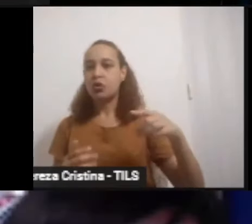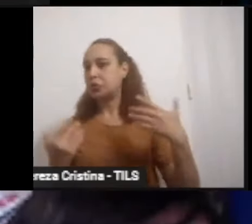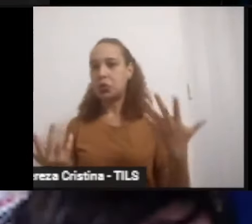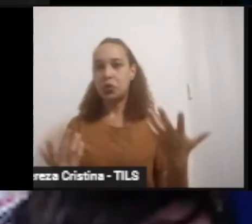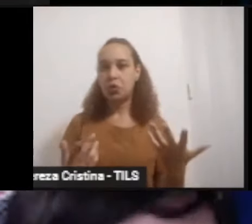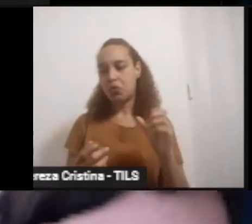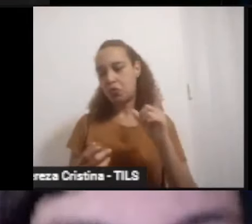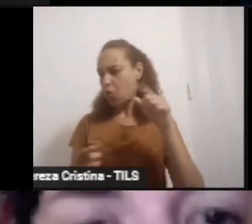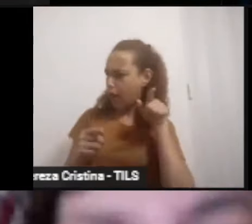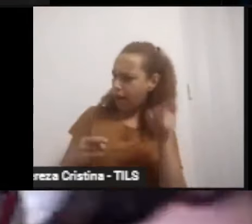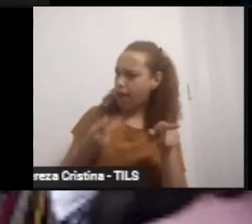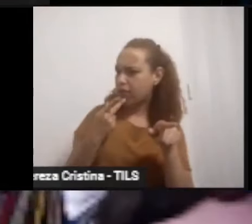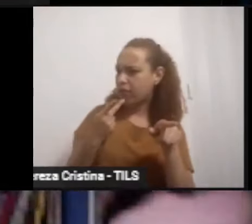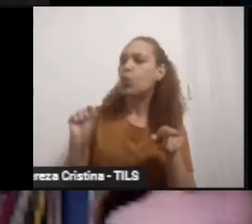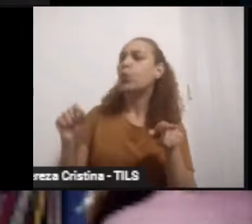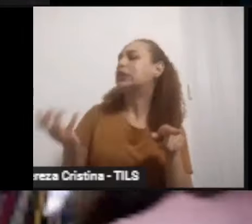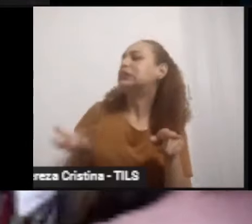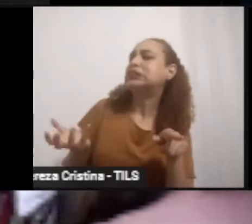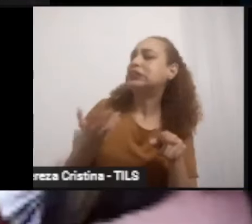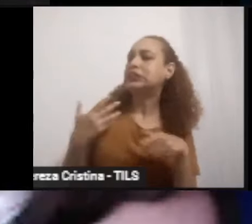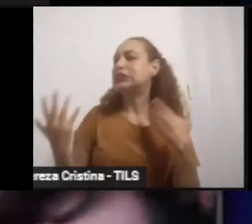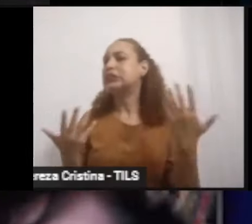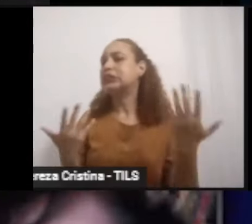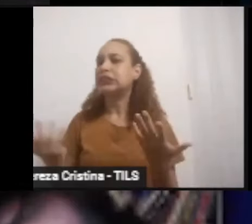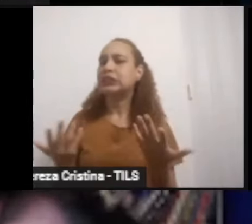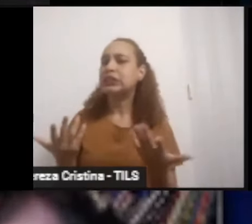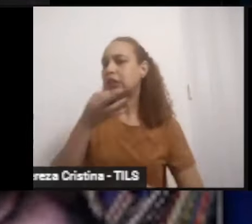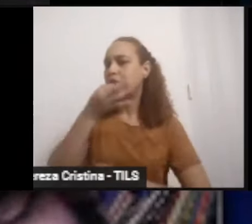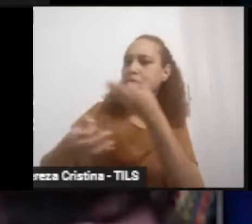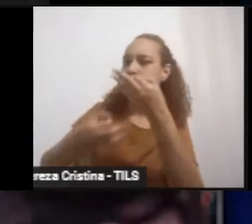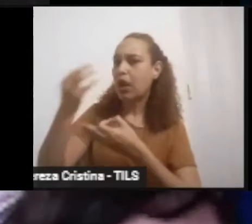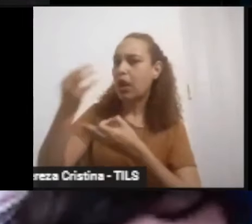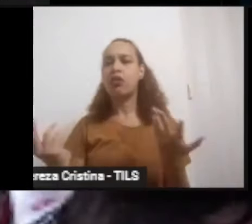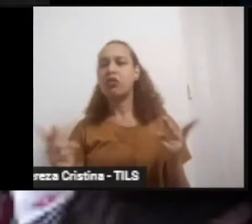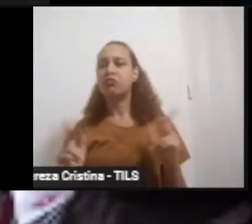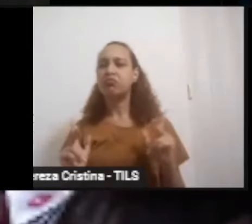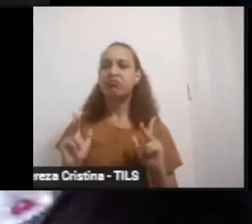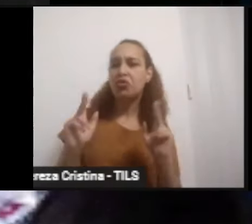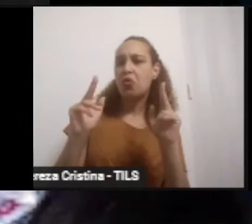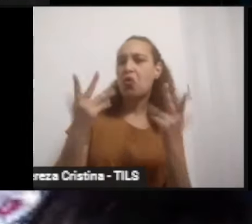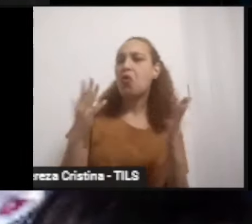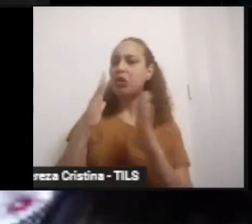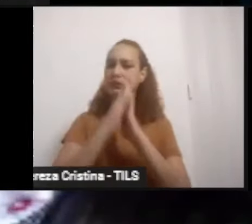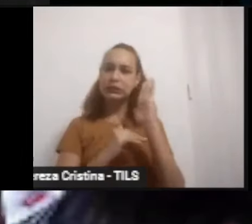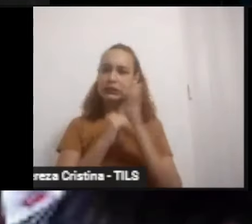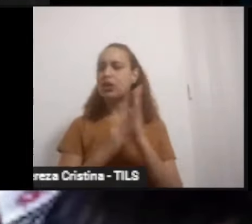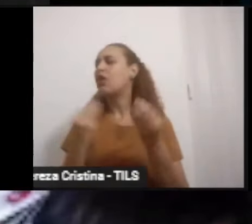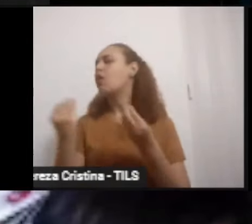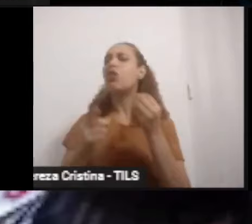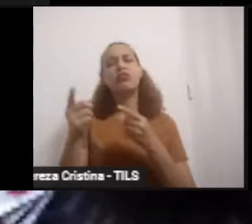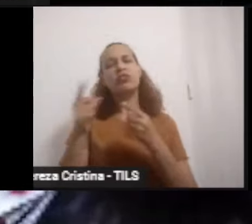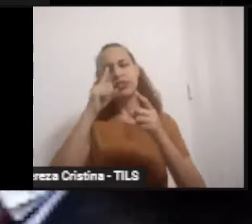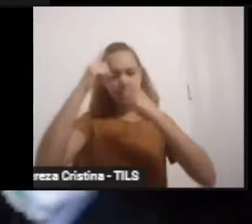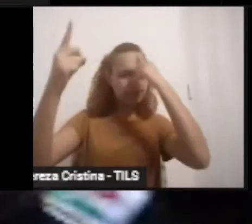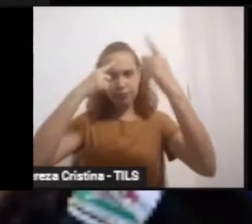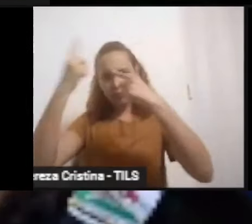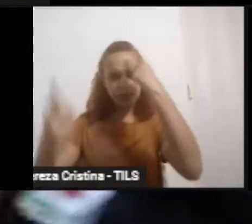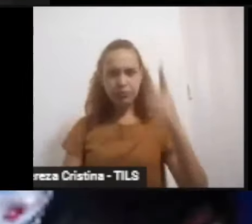na cabeça. Como é que... Vou fazer com recorte, vou fazer só pintura. Como é que é esse teu processo criativo?